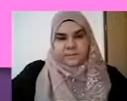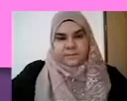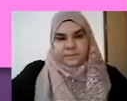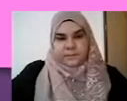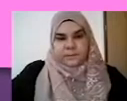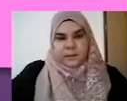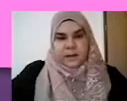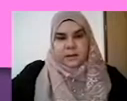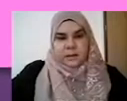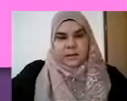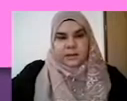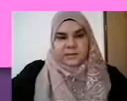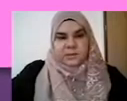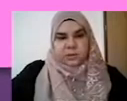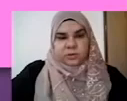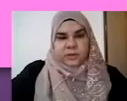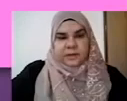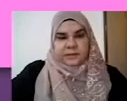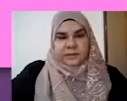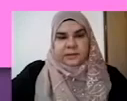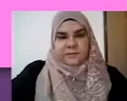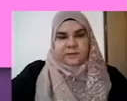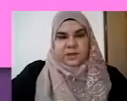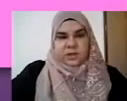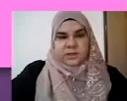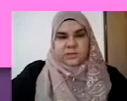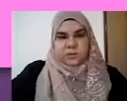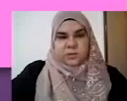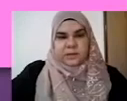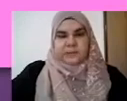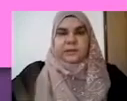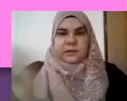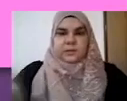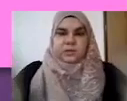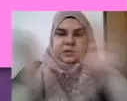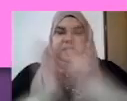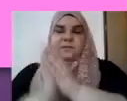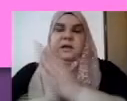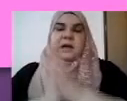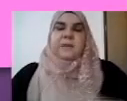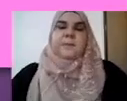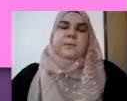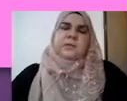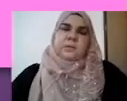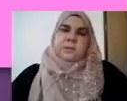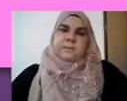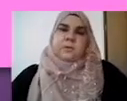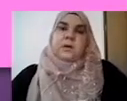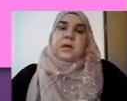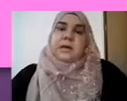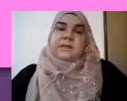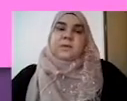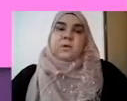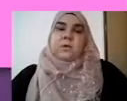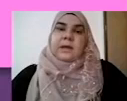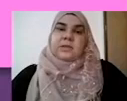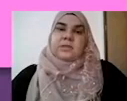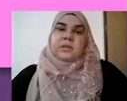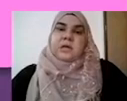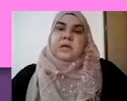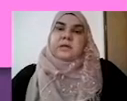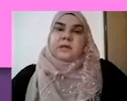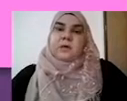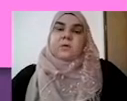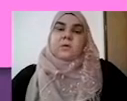aqui, tá? Esse outro lado aqui vai encaixar nesse outro lado aqui. Então, a gente tem que virar aí para poder sobrepor. Eles são